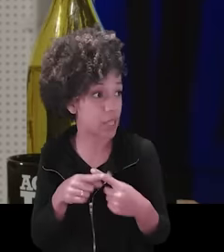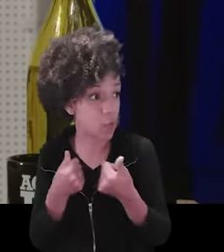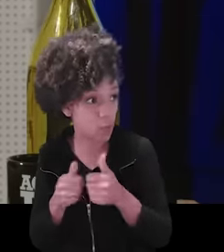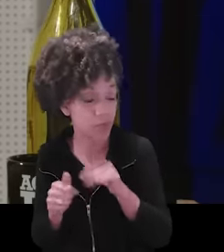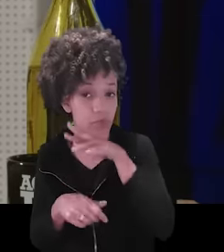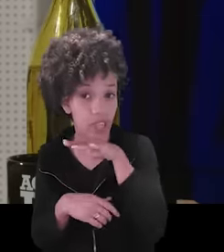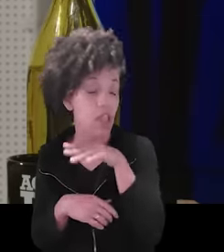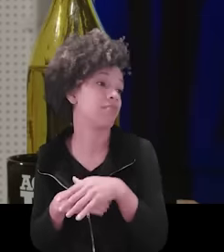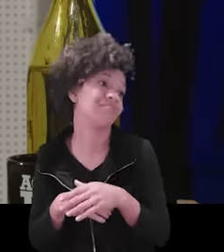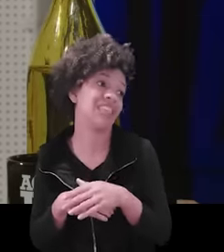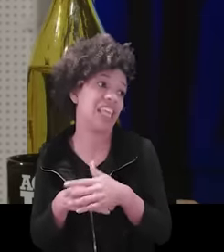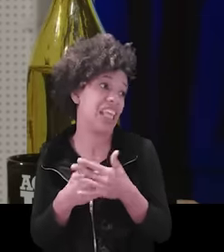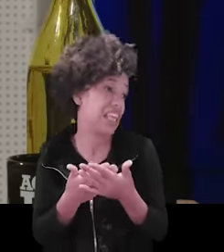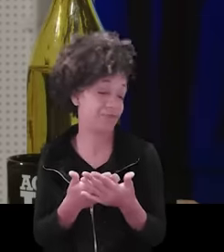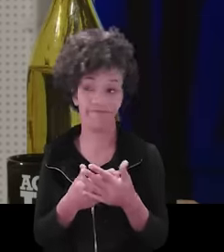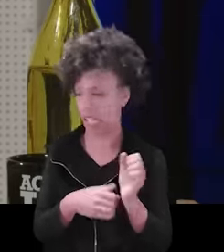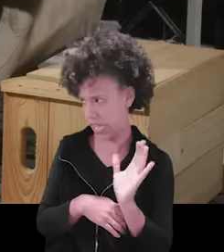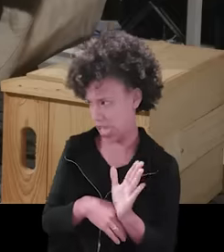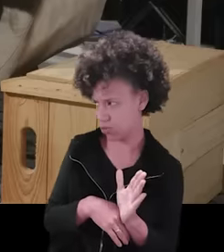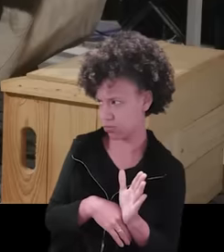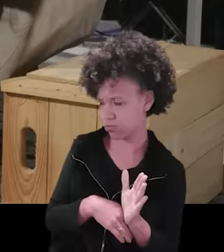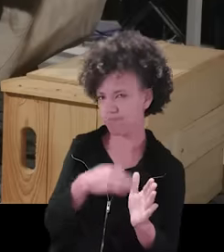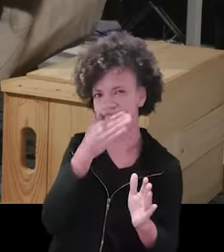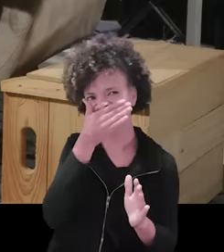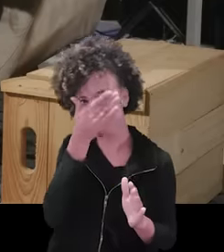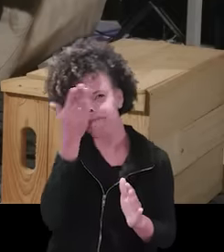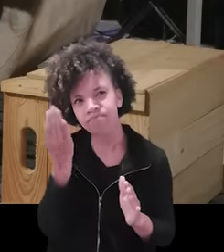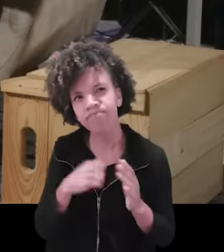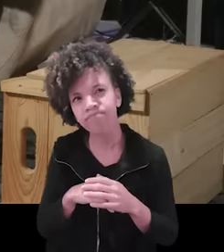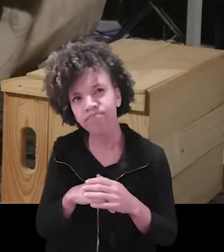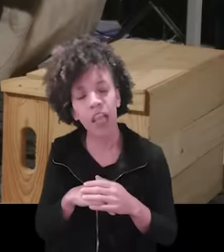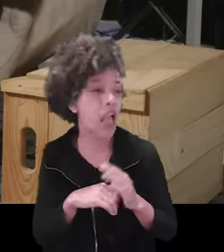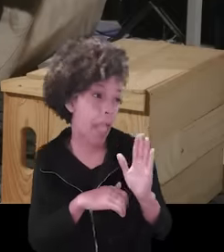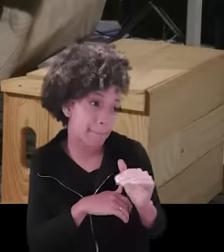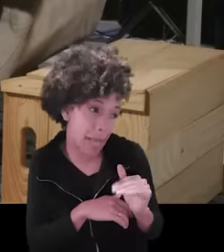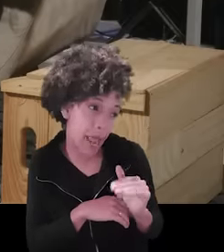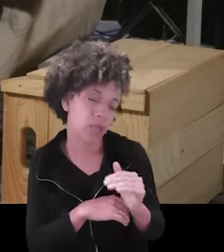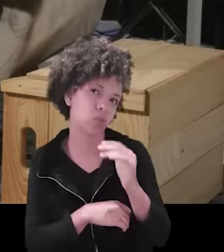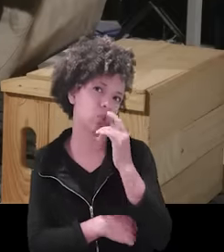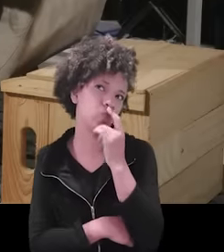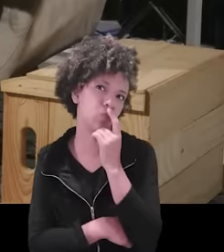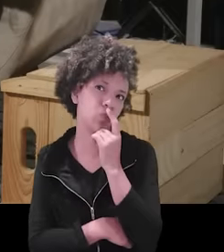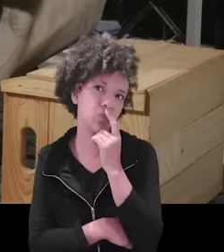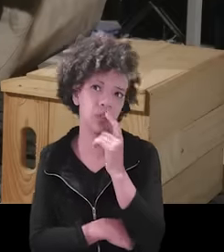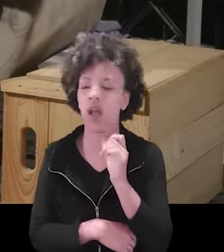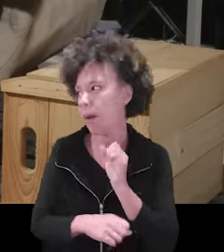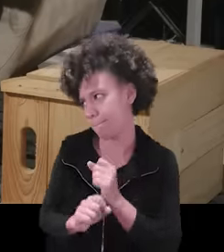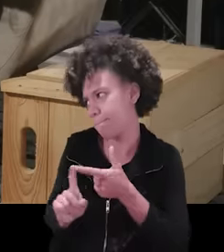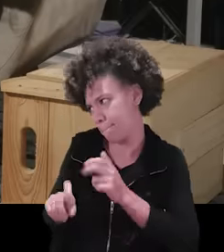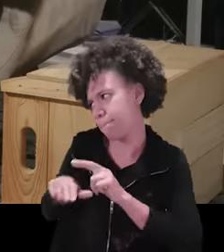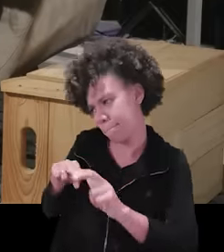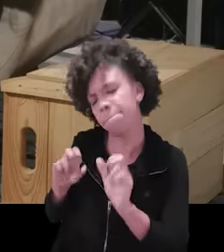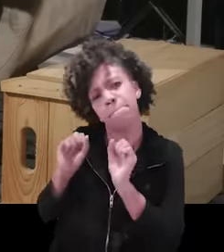porque o transporte público lá é animal né caro também então mas é mais barato do que você pode